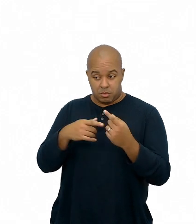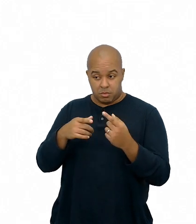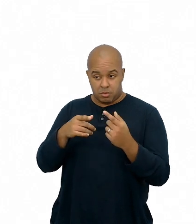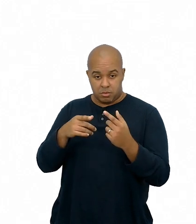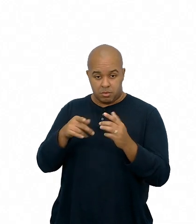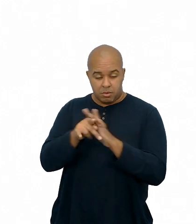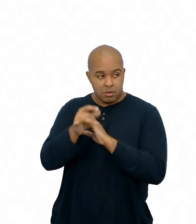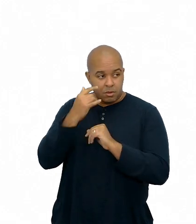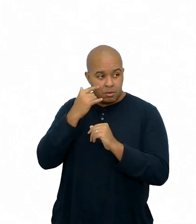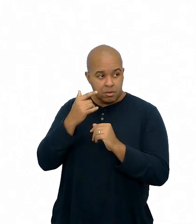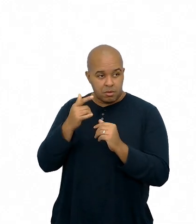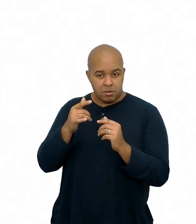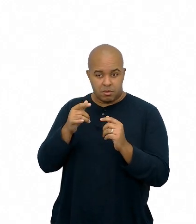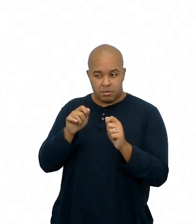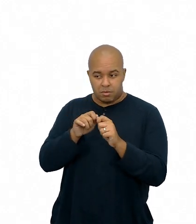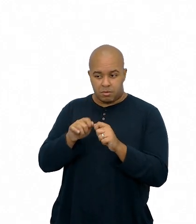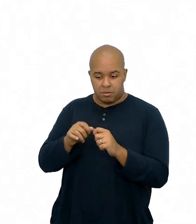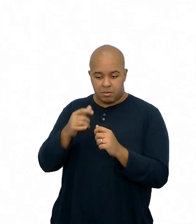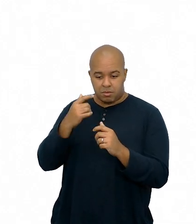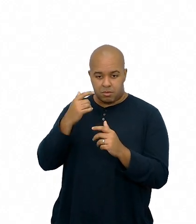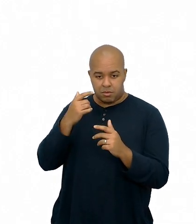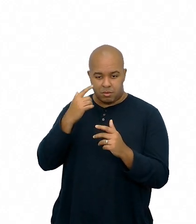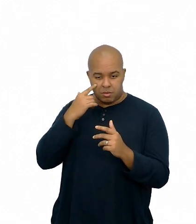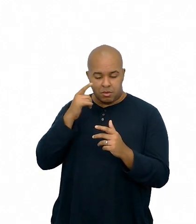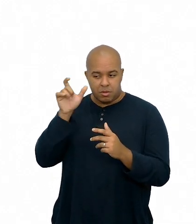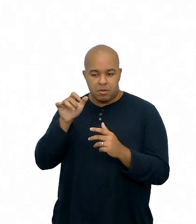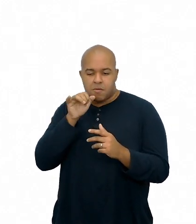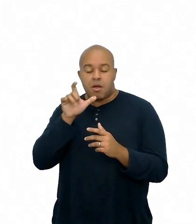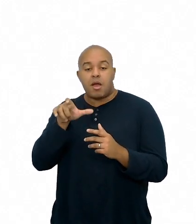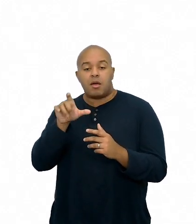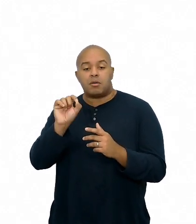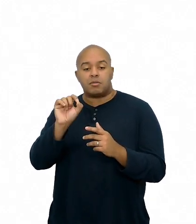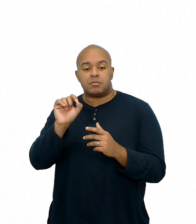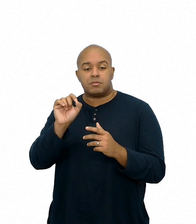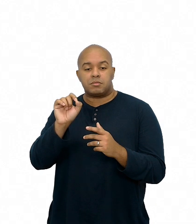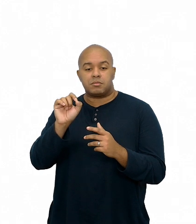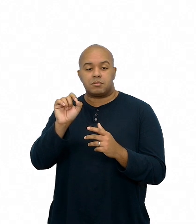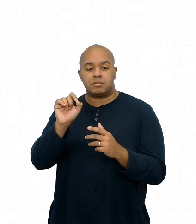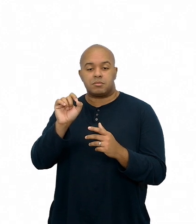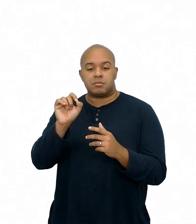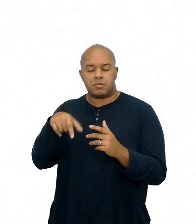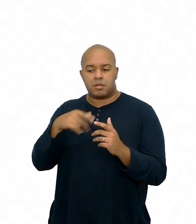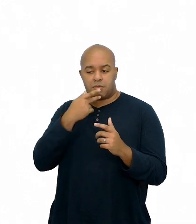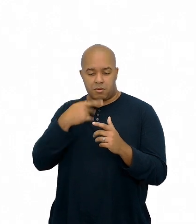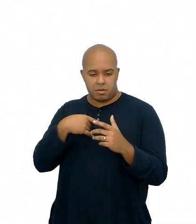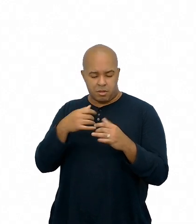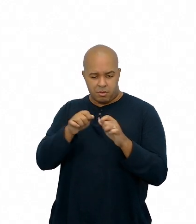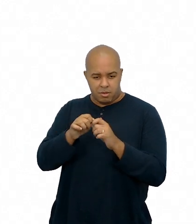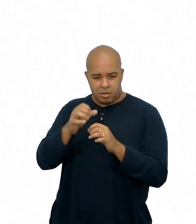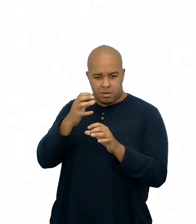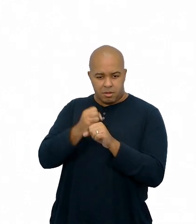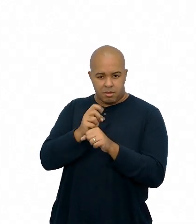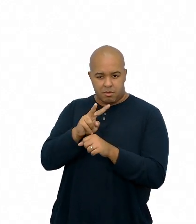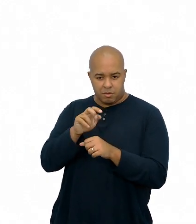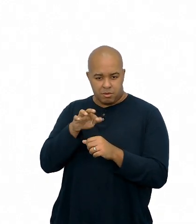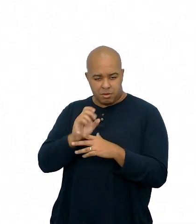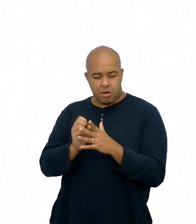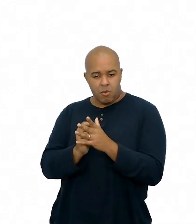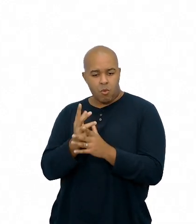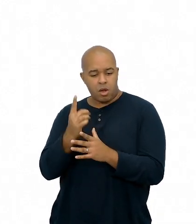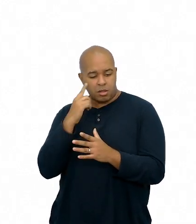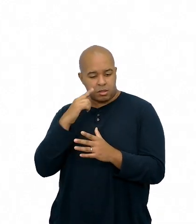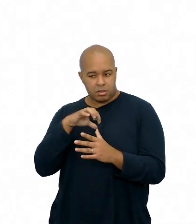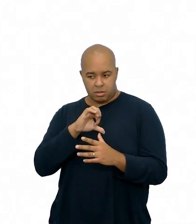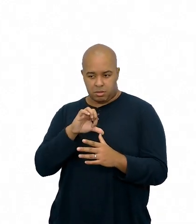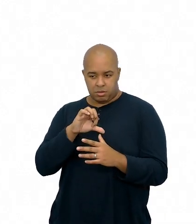também, com o apoio aí do quadro numérico, que ele encontra ali o valor que denota,